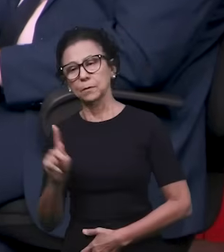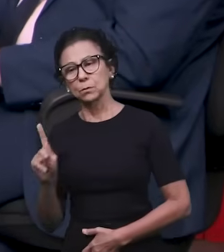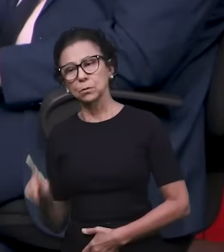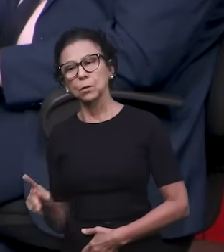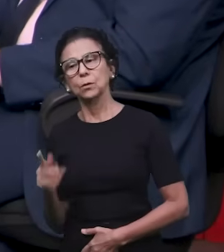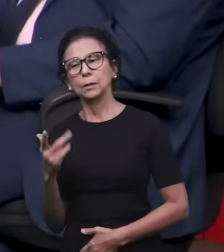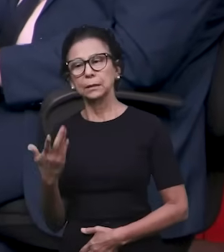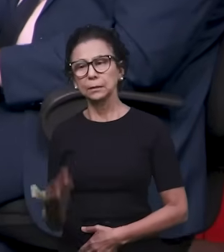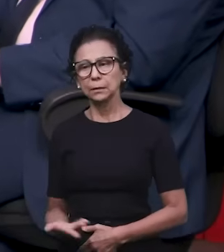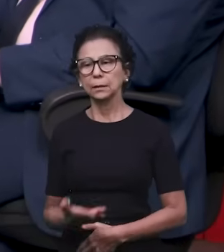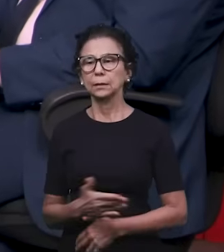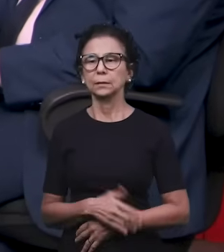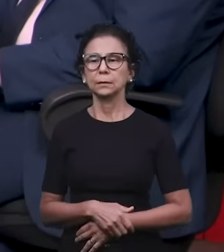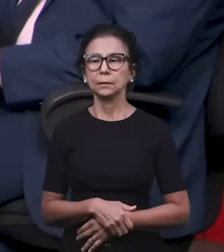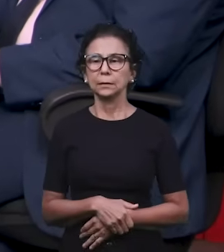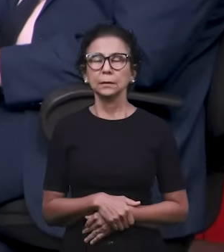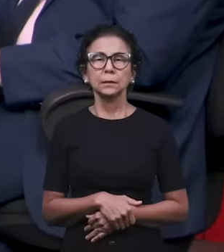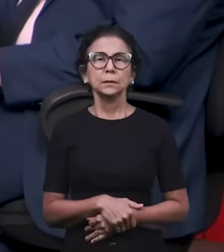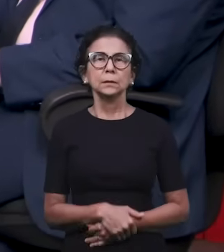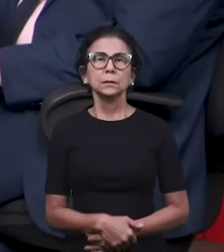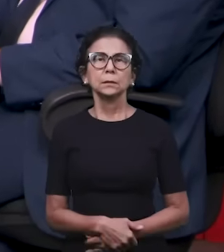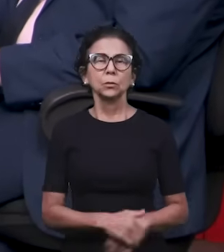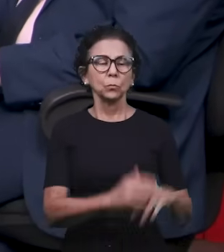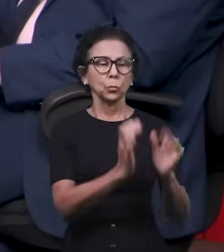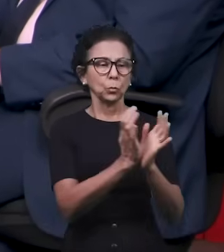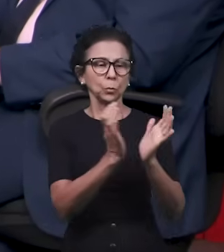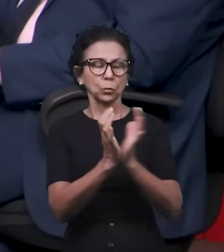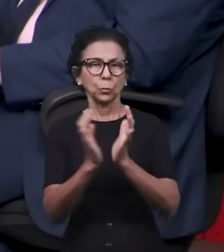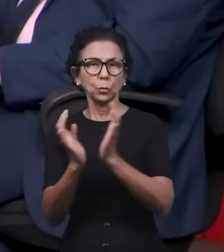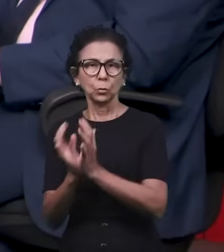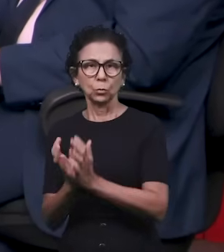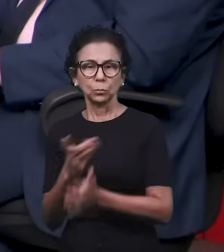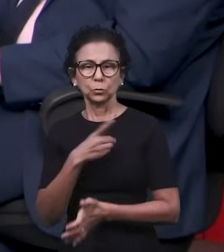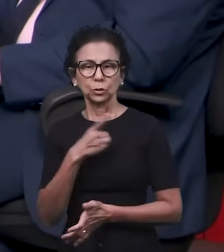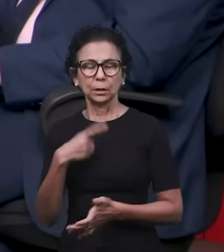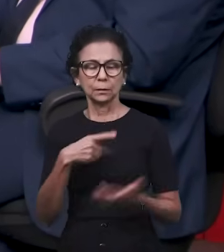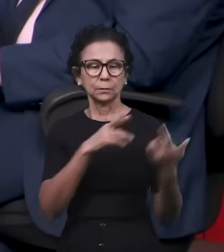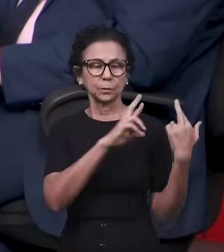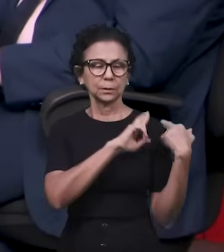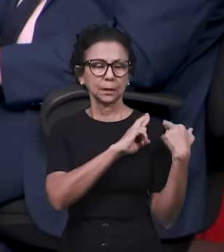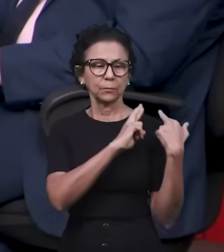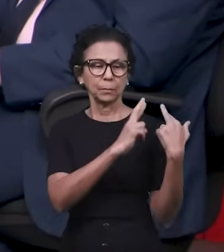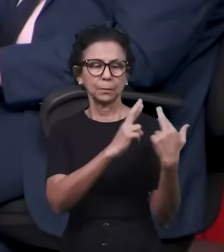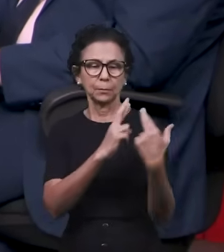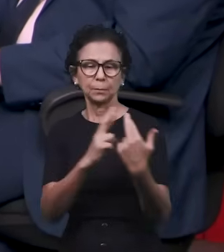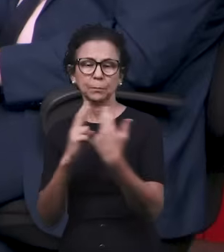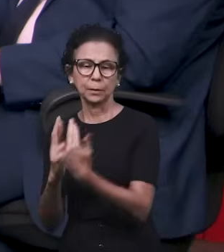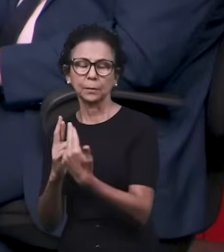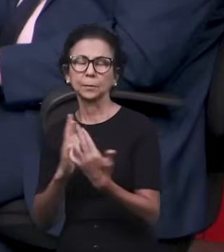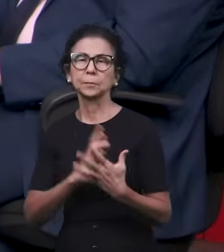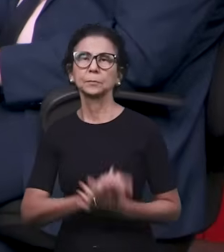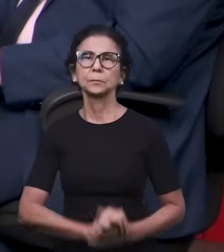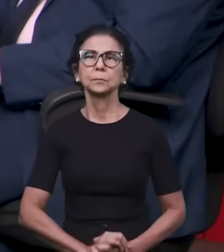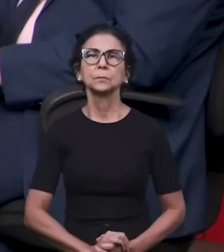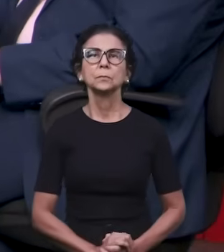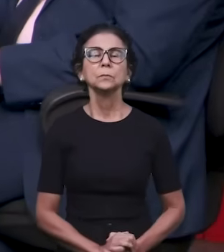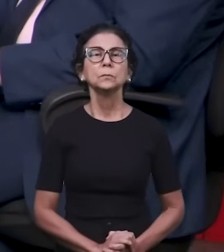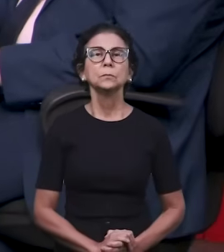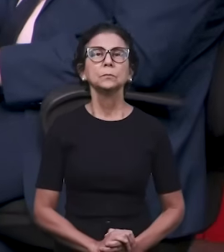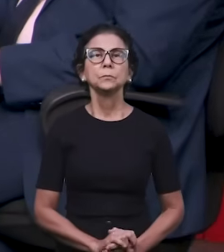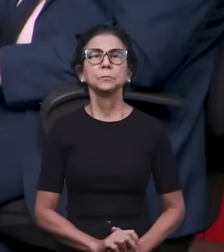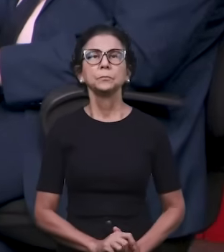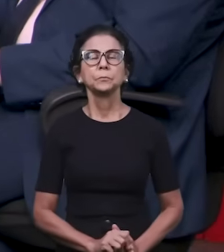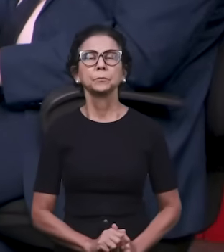jovens. Né? Então são trabalhos setoriais, né? Agora, o governo desses setores, a